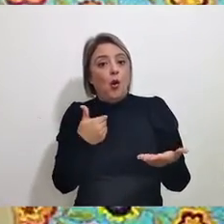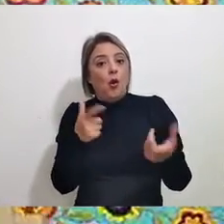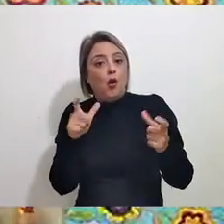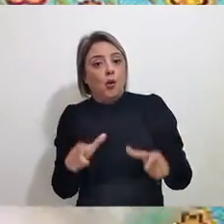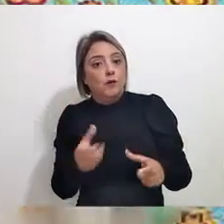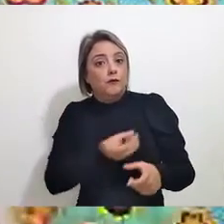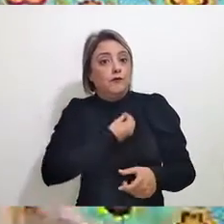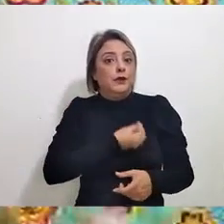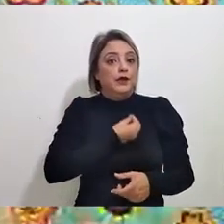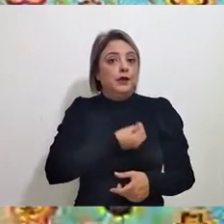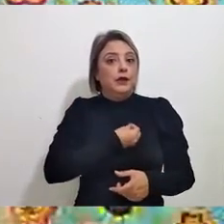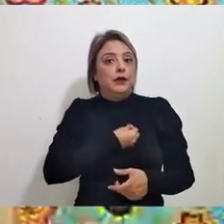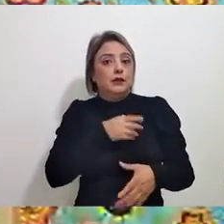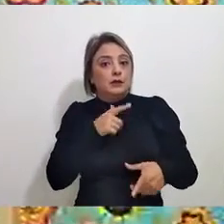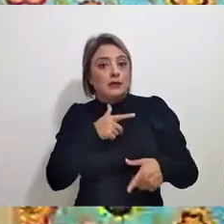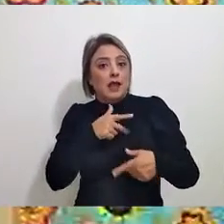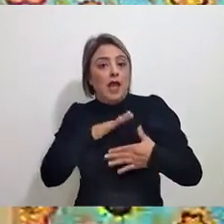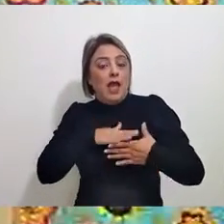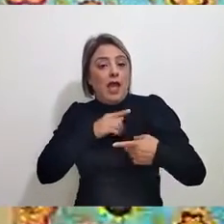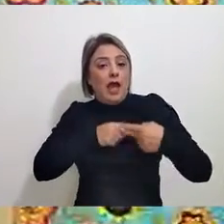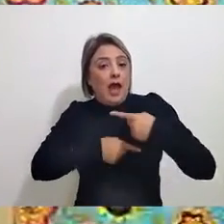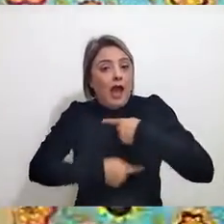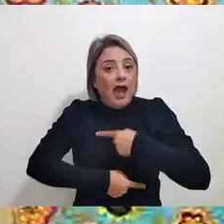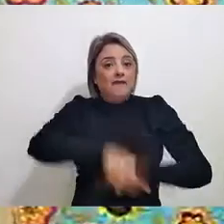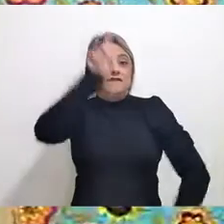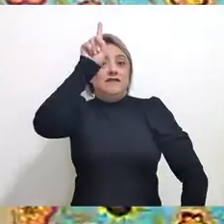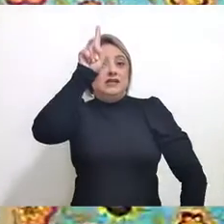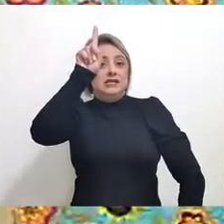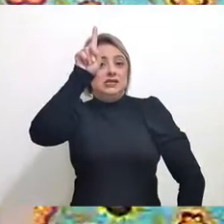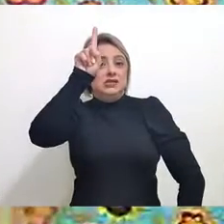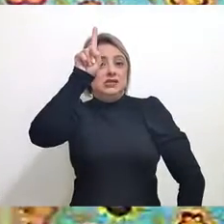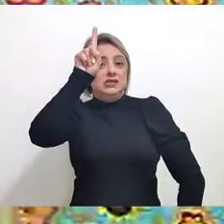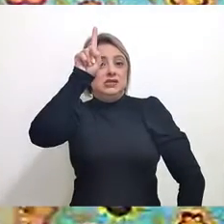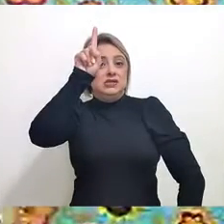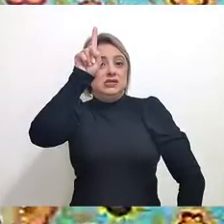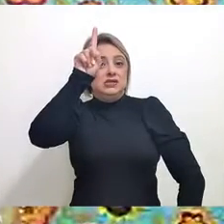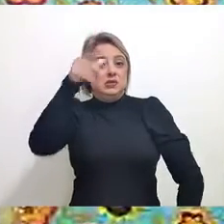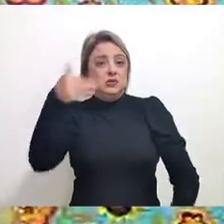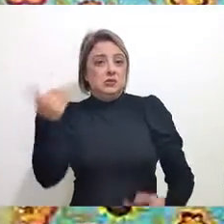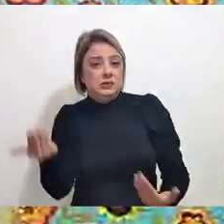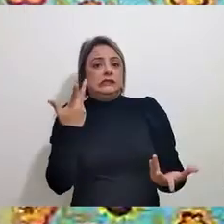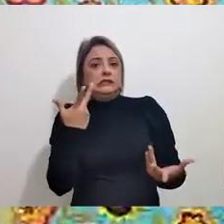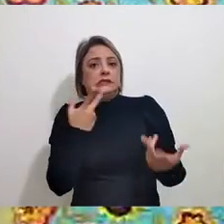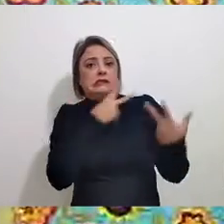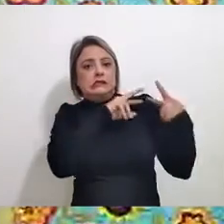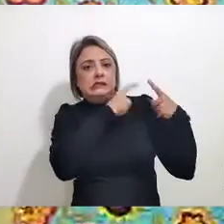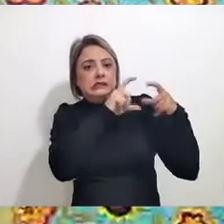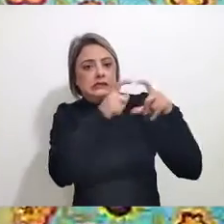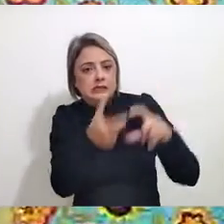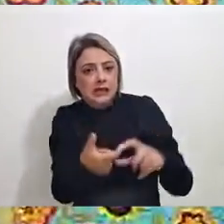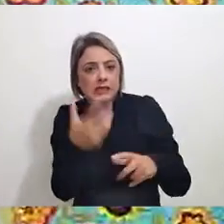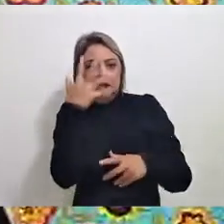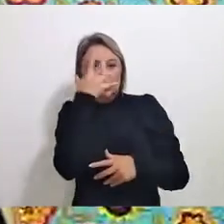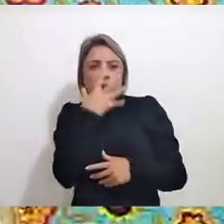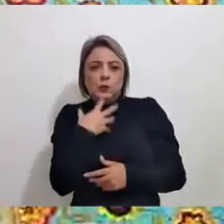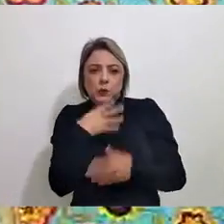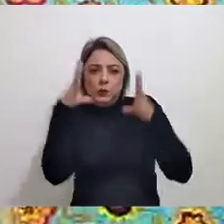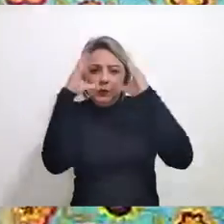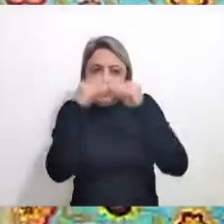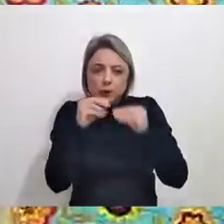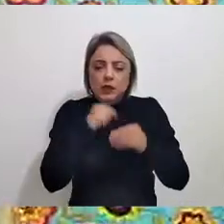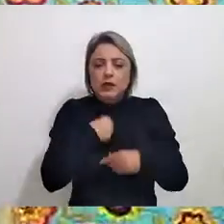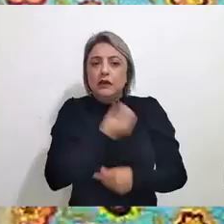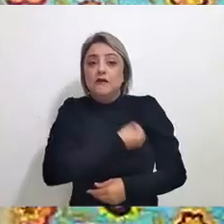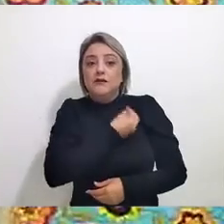esse avanço mais conservador e mais obscurantista, o que que acontece? A gente está vivendo um ataque